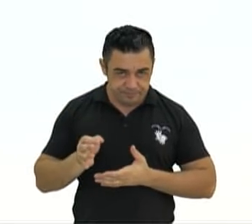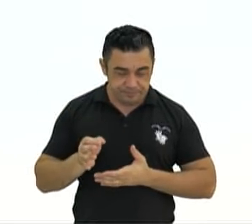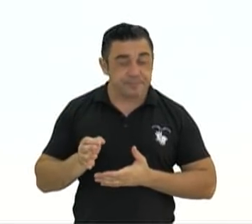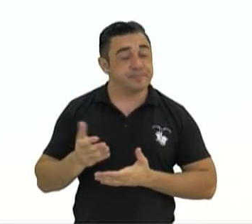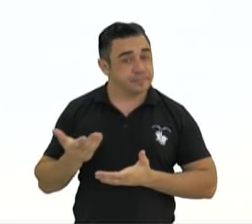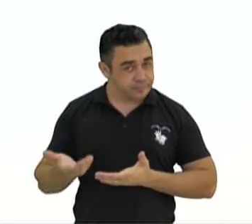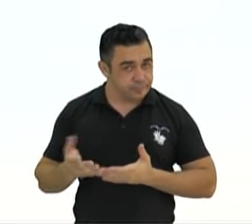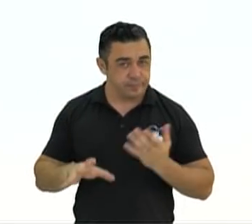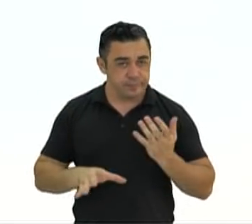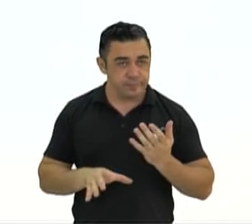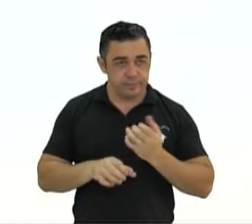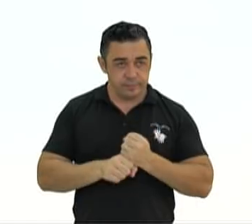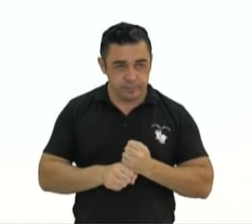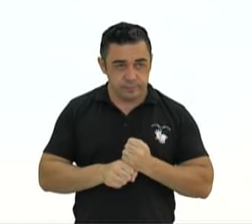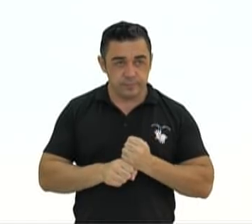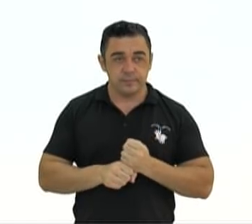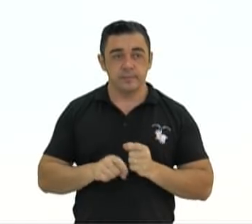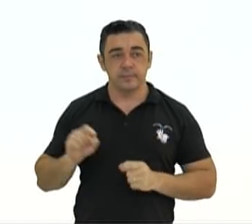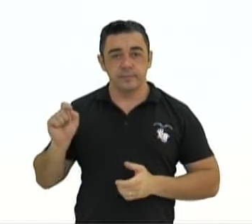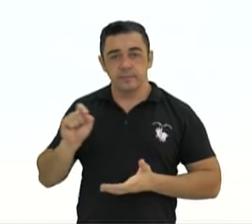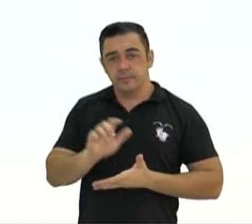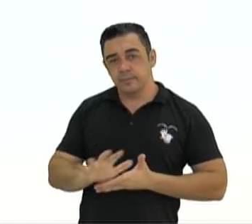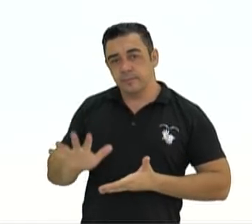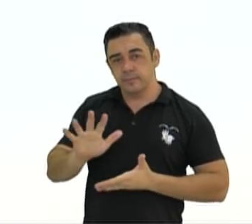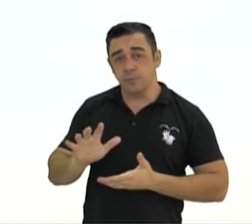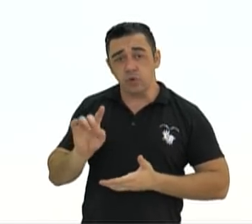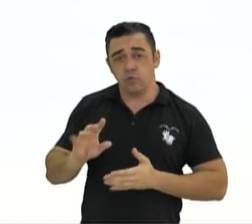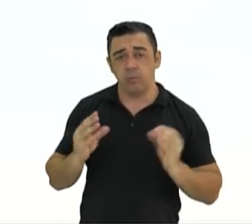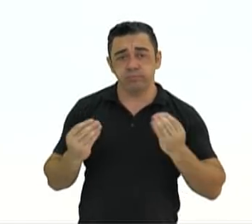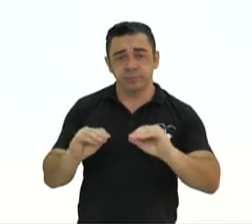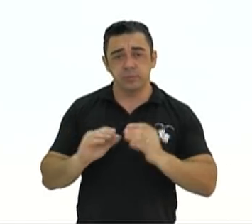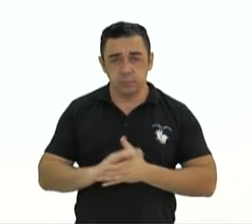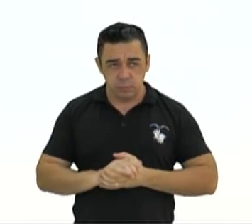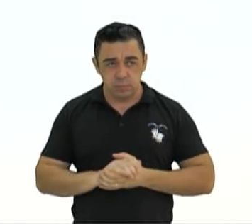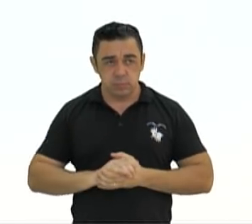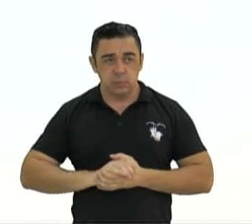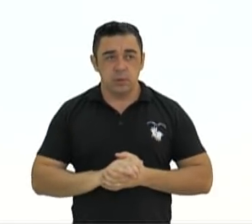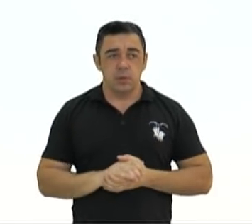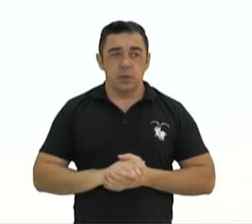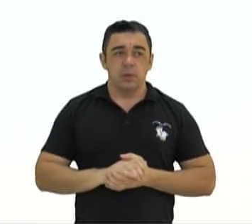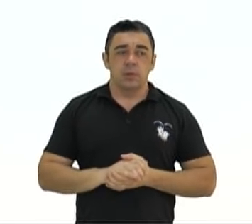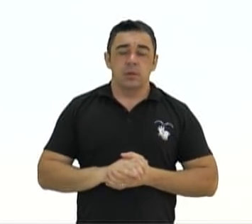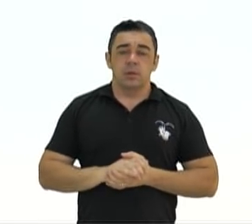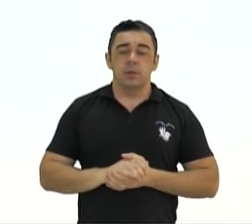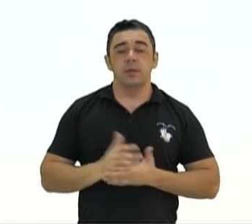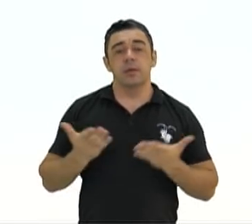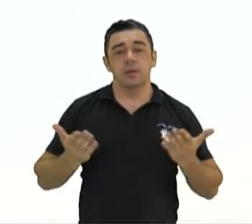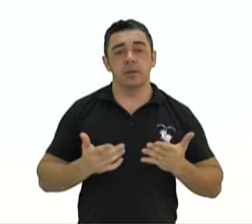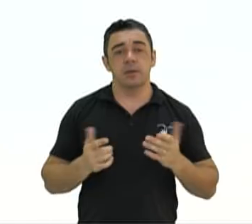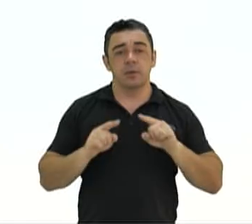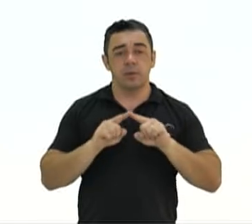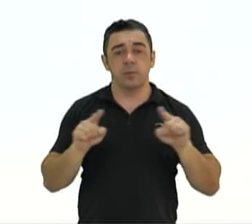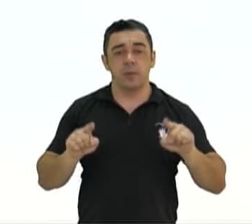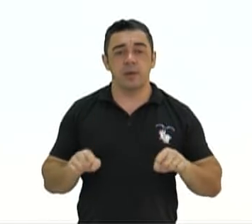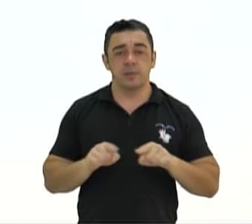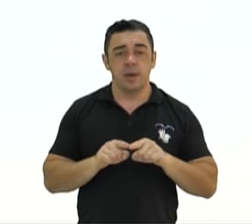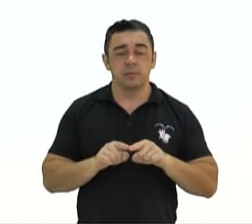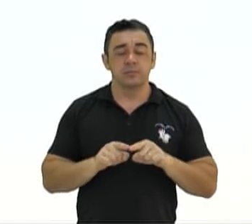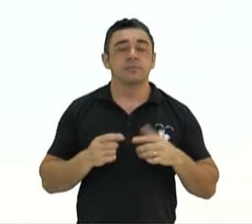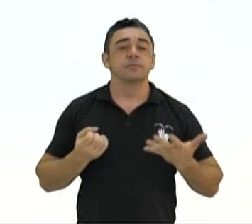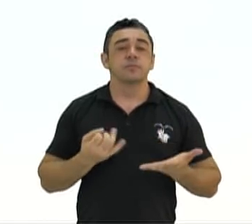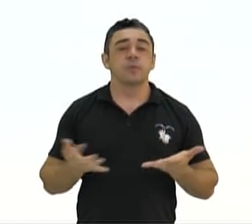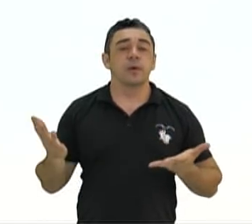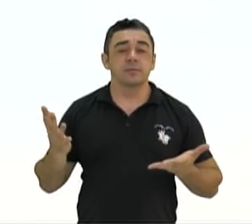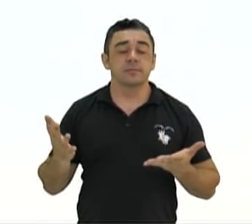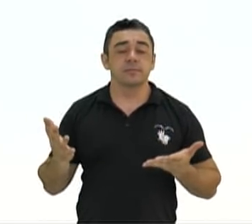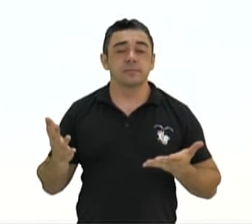Então, para calcular aí essa área, é só jogar na fórmula, certinho? E aqui, ó, as faces laterais